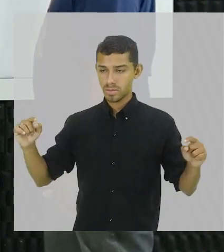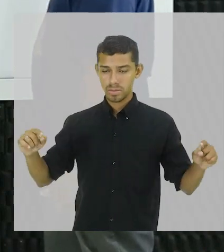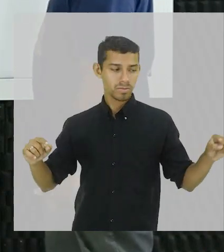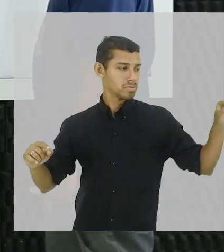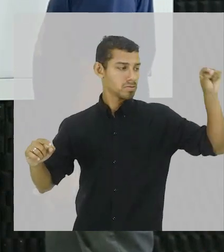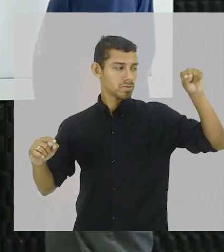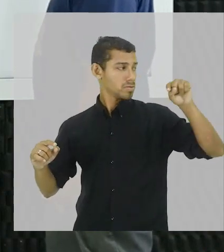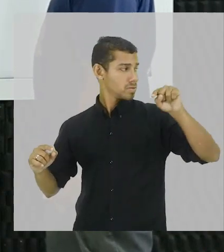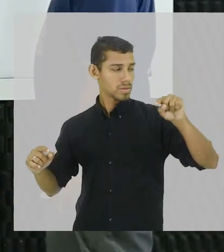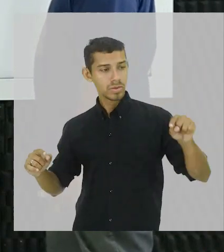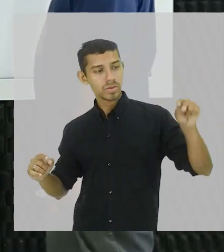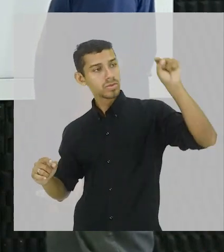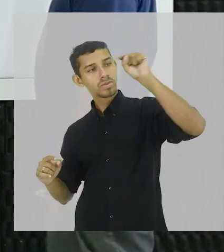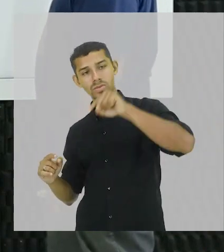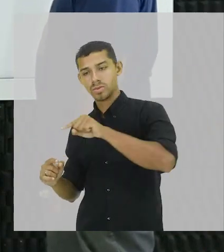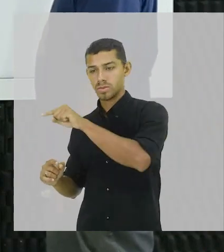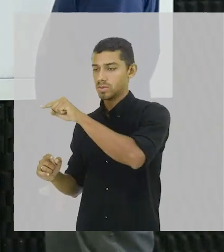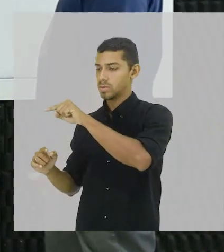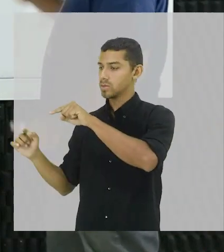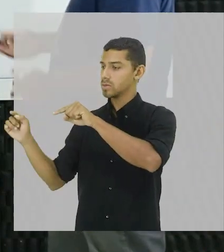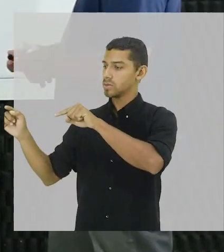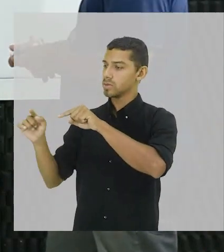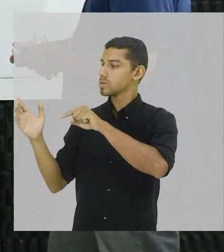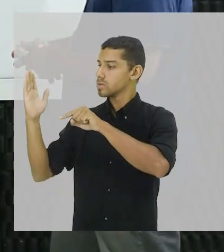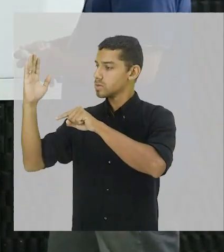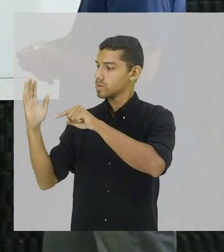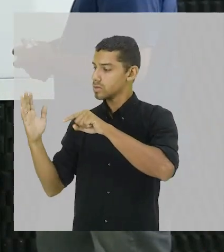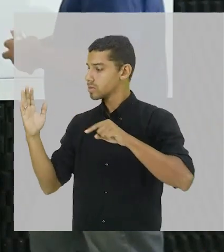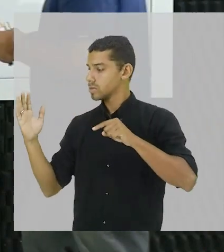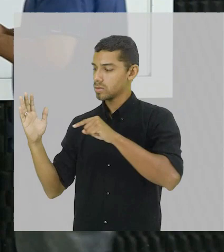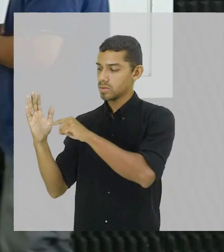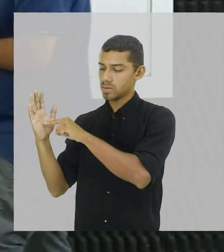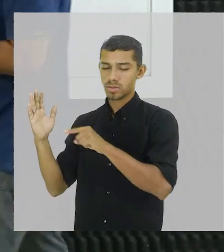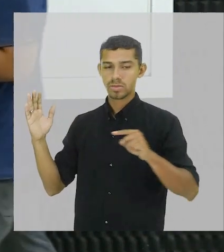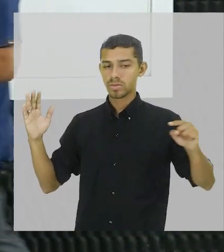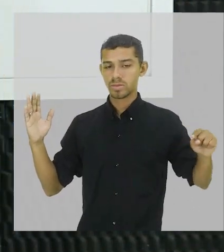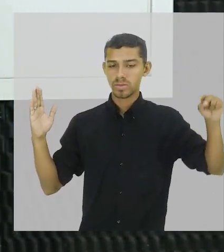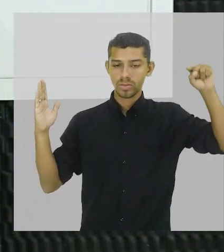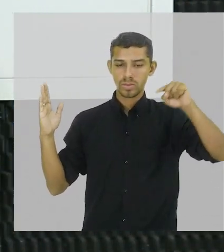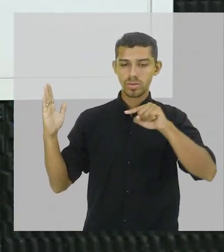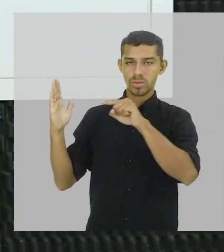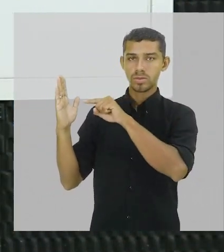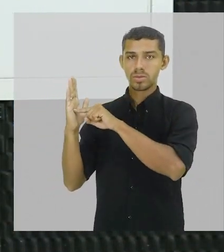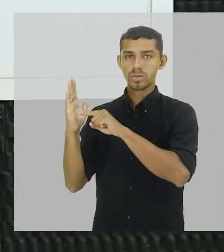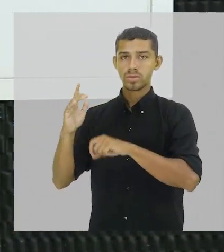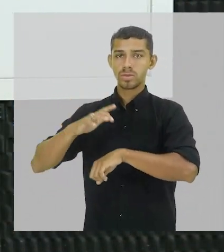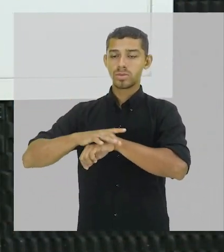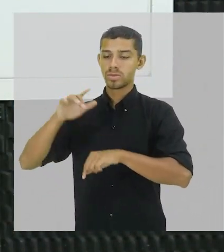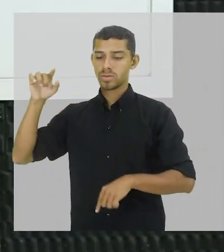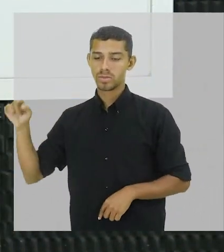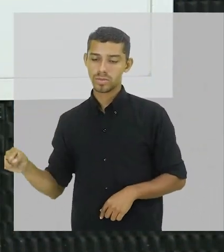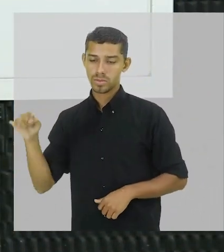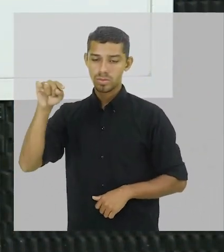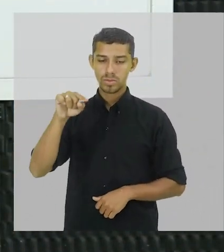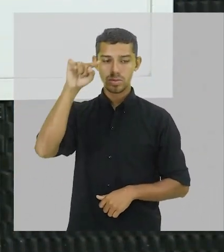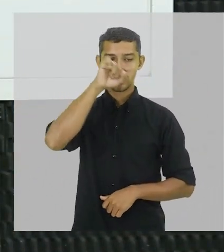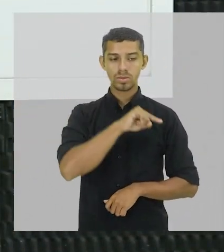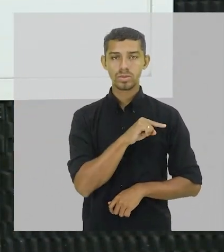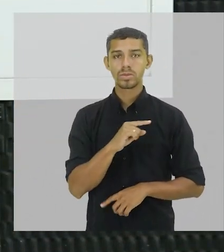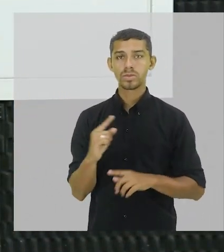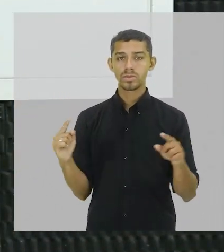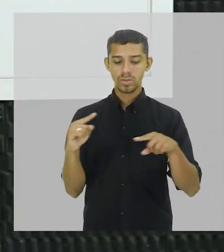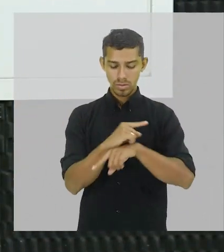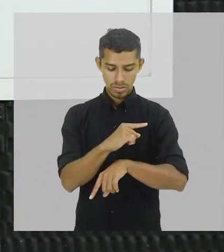Ok? Então, quando é fixo, ela reflete na fase oposta. Quando é móvel, ela